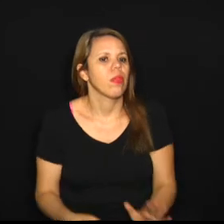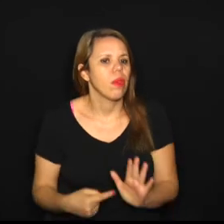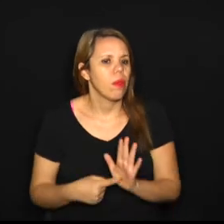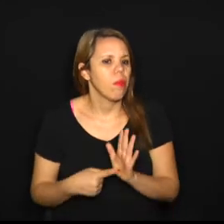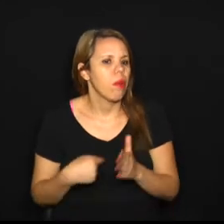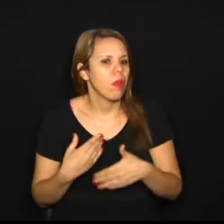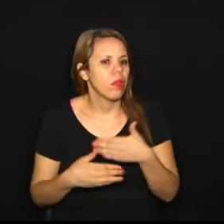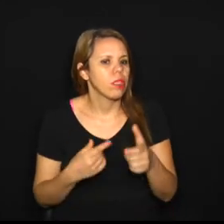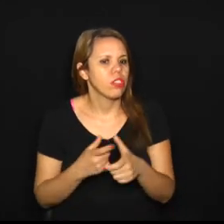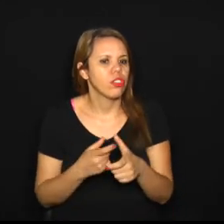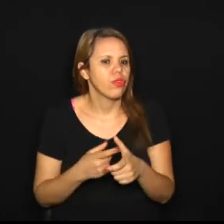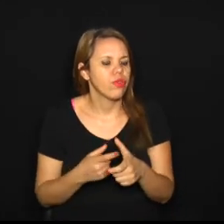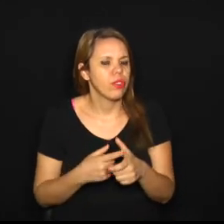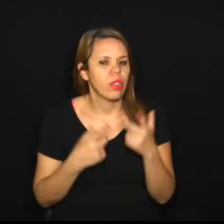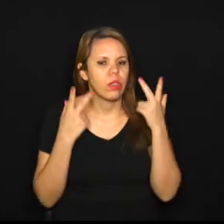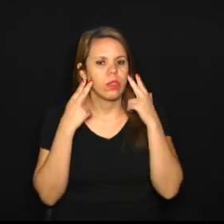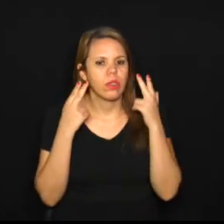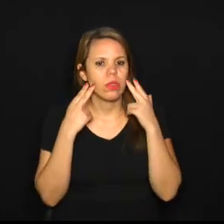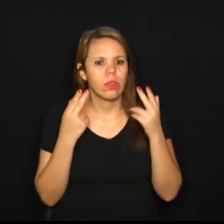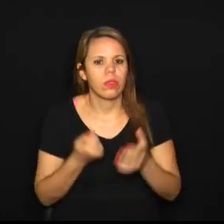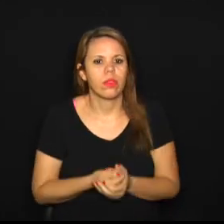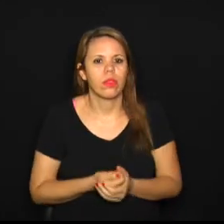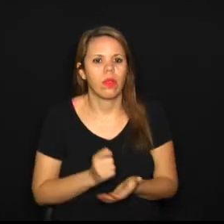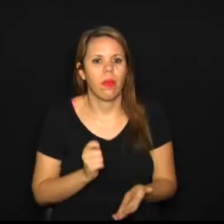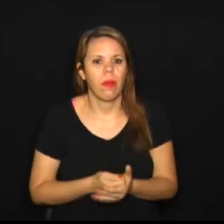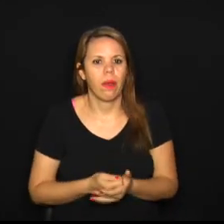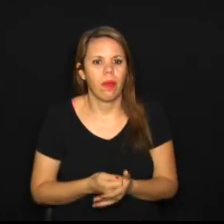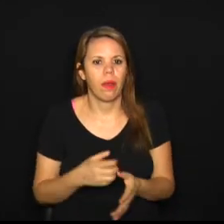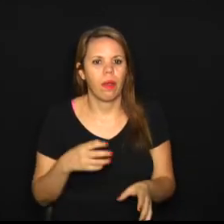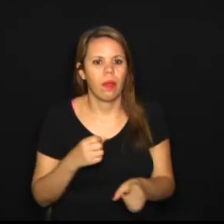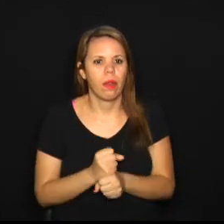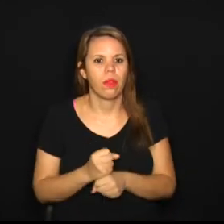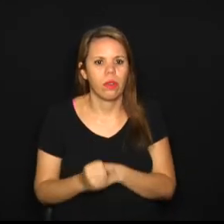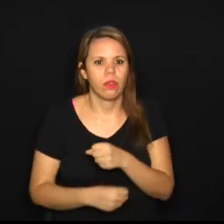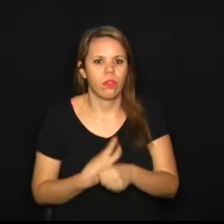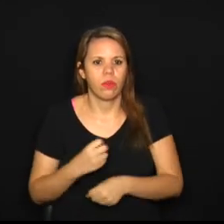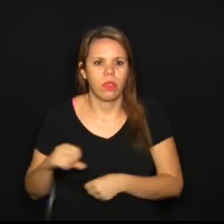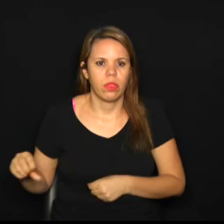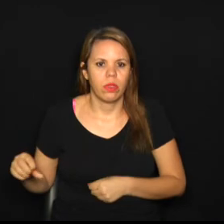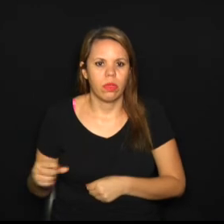correntes, com pessoal e encargos foram liquidados em 2019